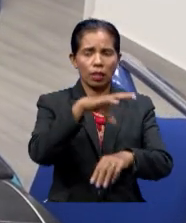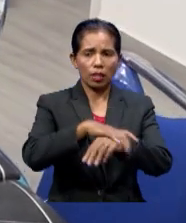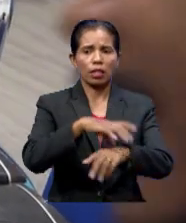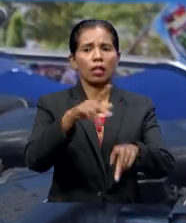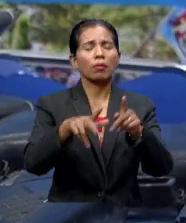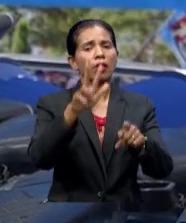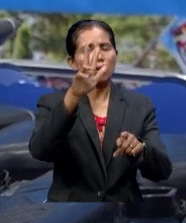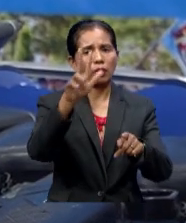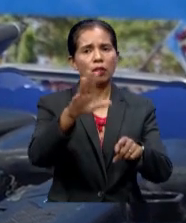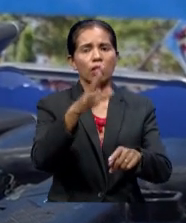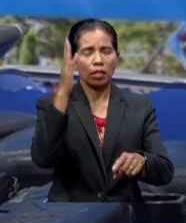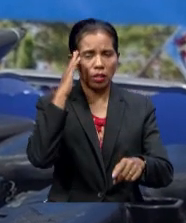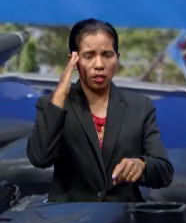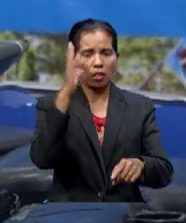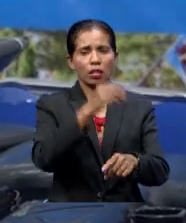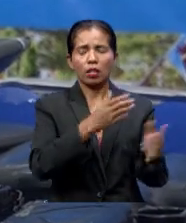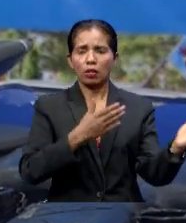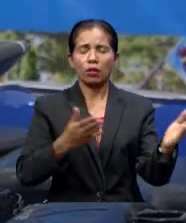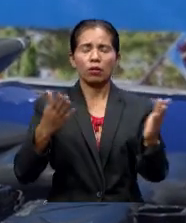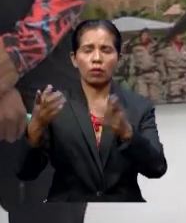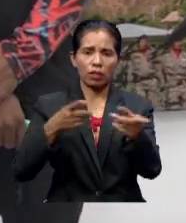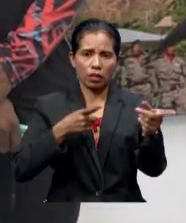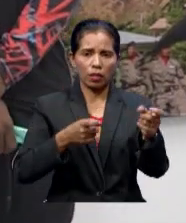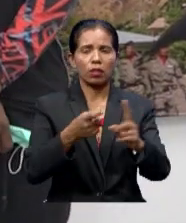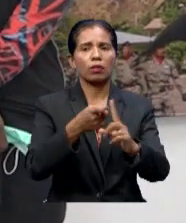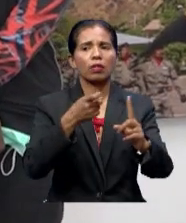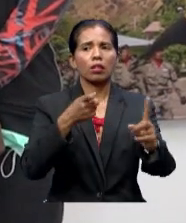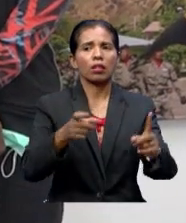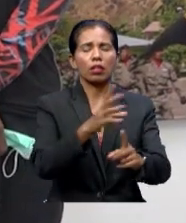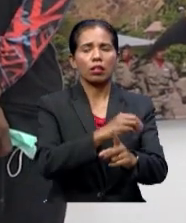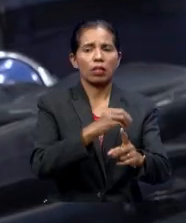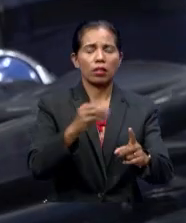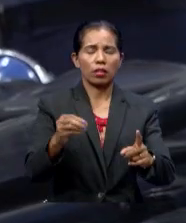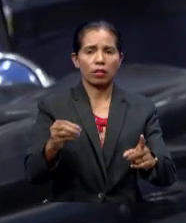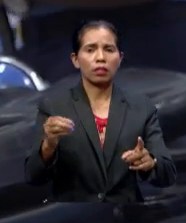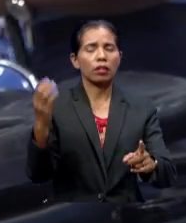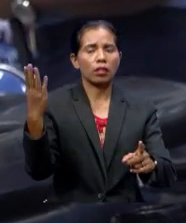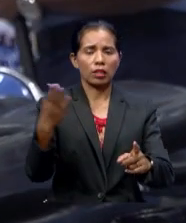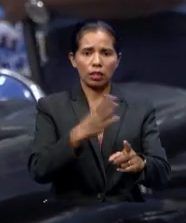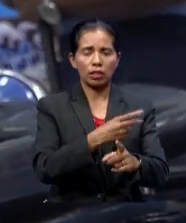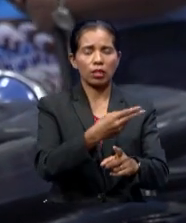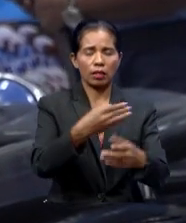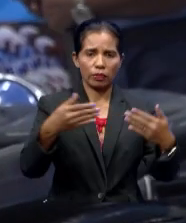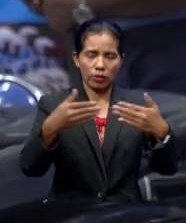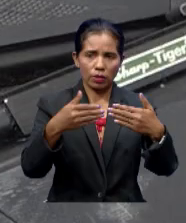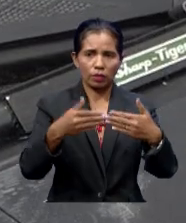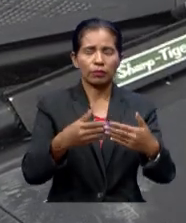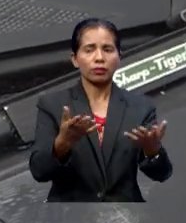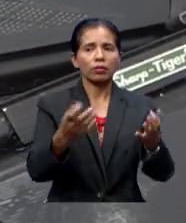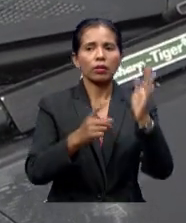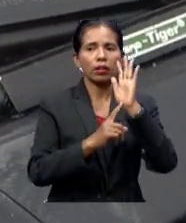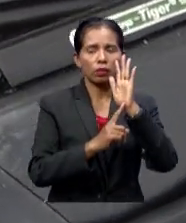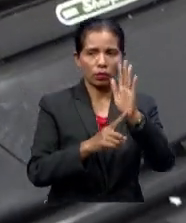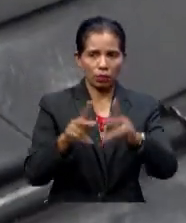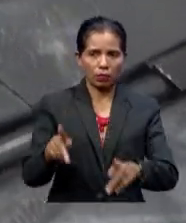na Intolo, nebe desconfia a tama quilat refere li usi fronteira Batugade. A cara que informa ba público